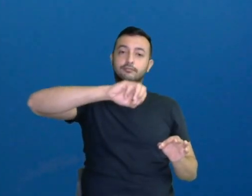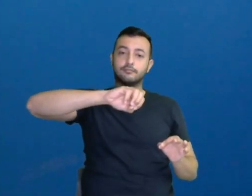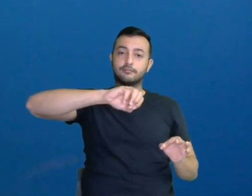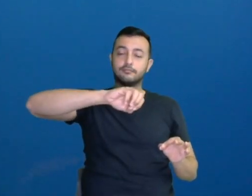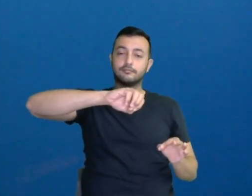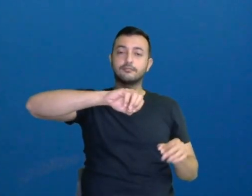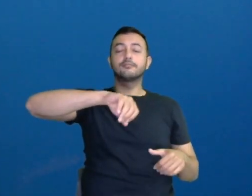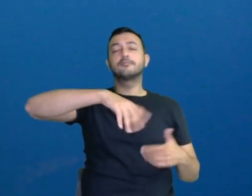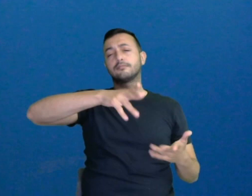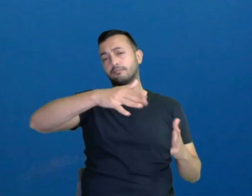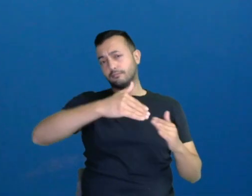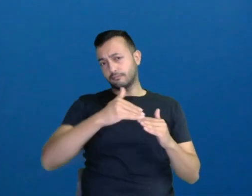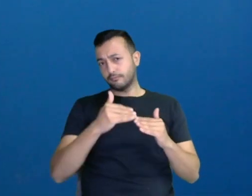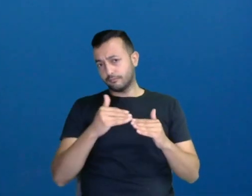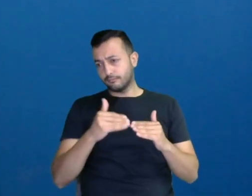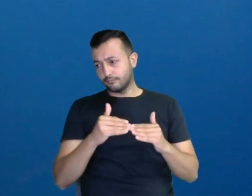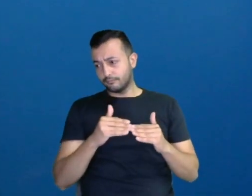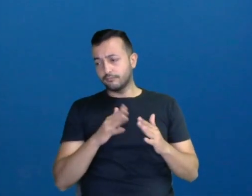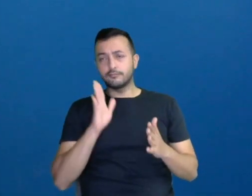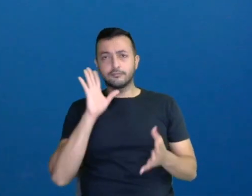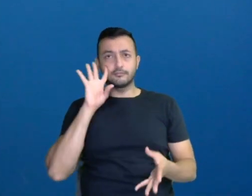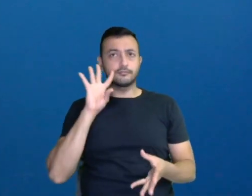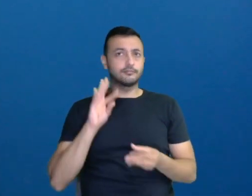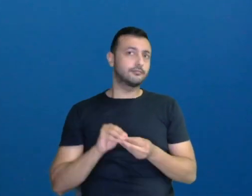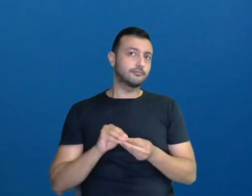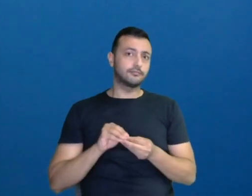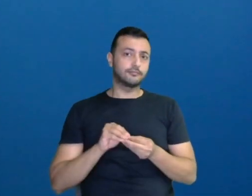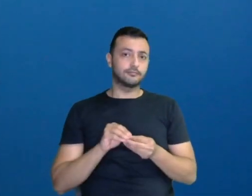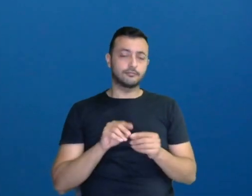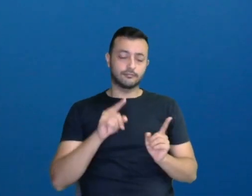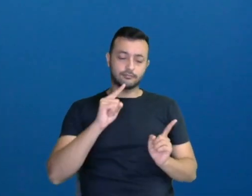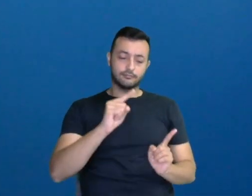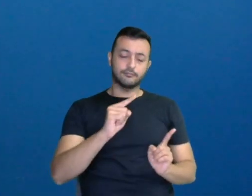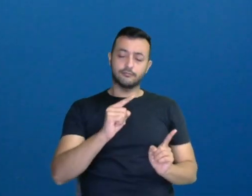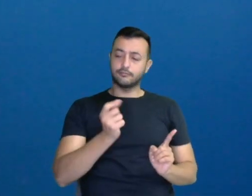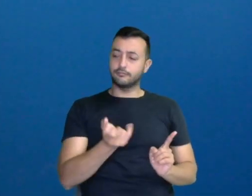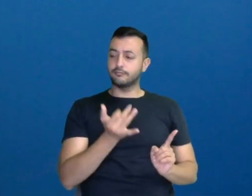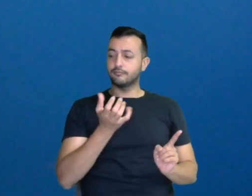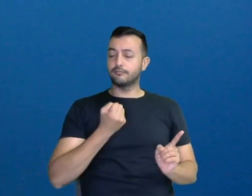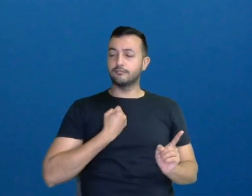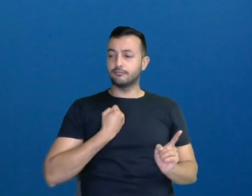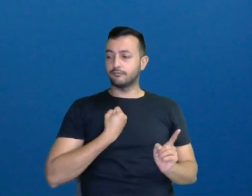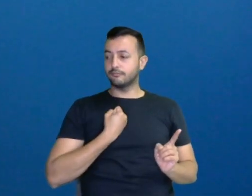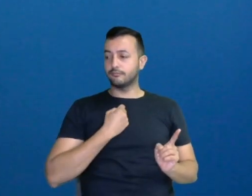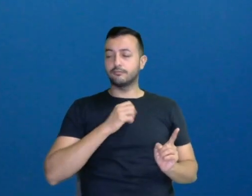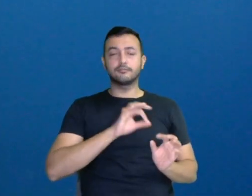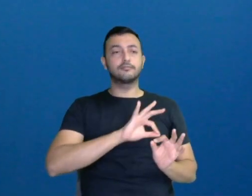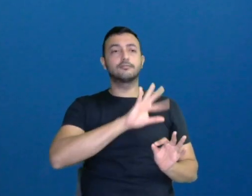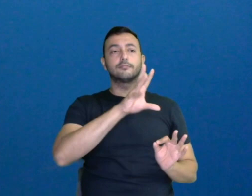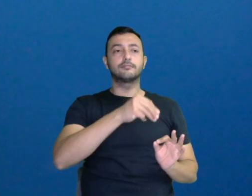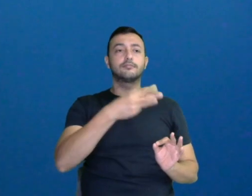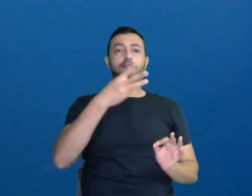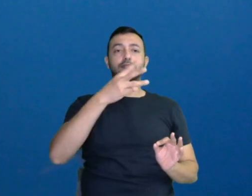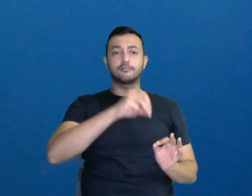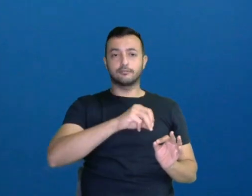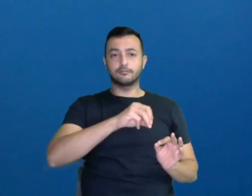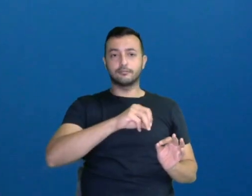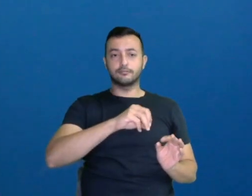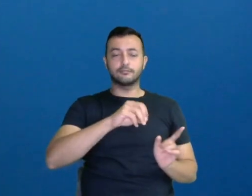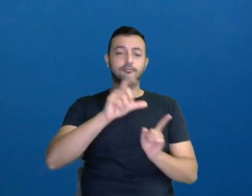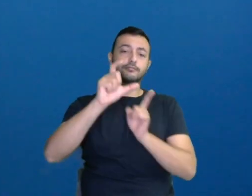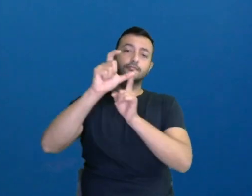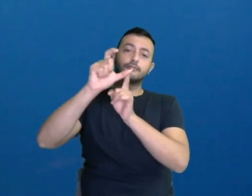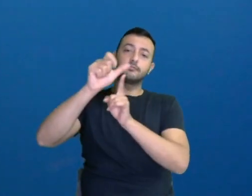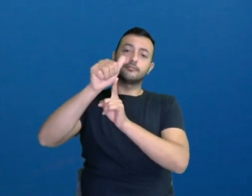30. Concorda que a gente já pode dizer quanto vale esse pedaço? Se tudo vale 30 e aqui vale